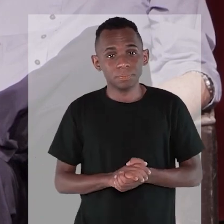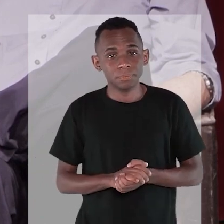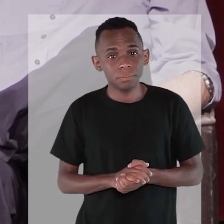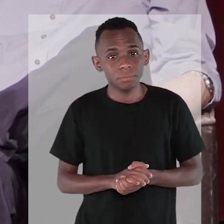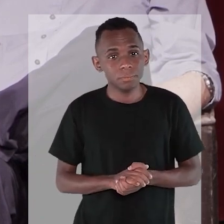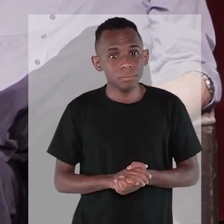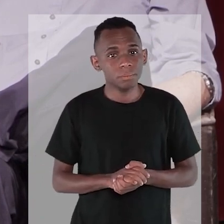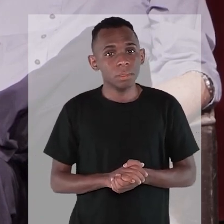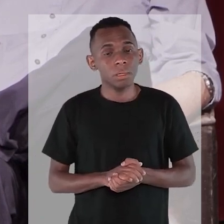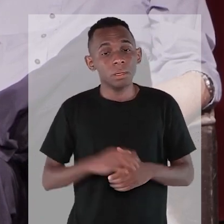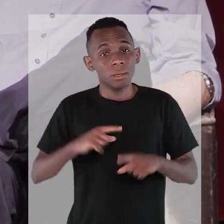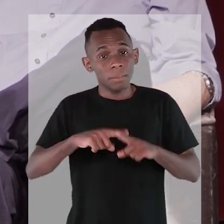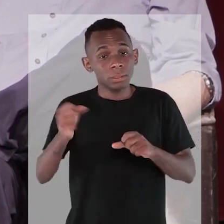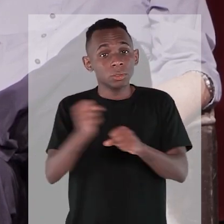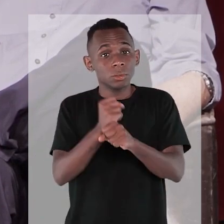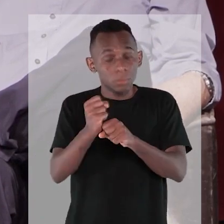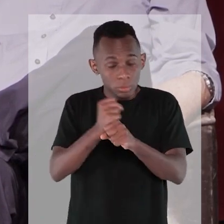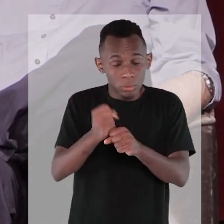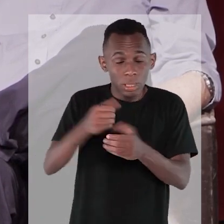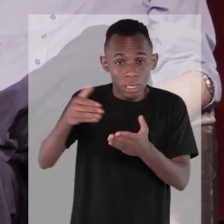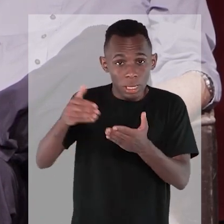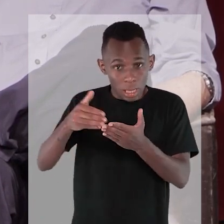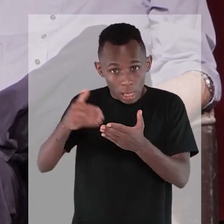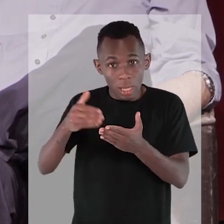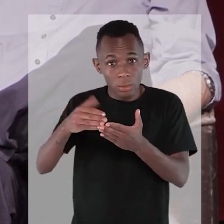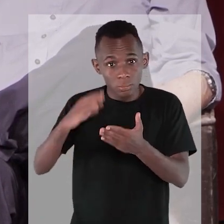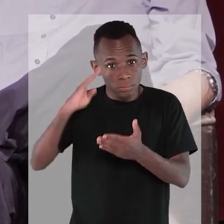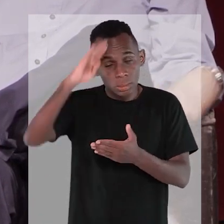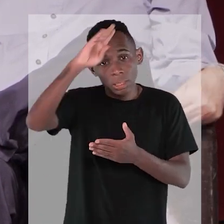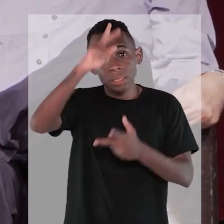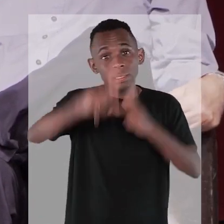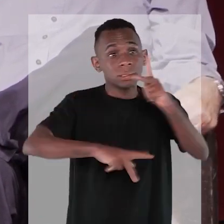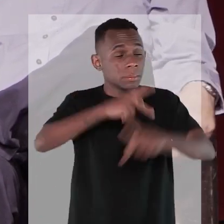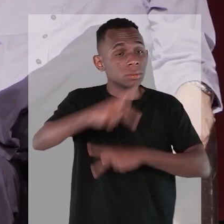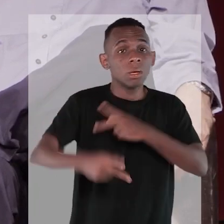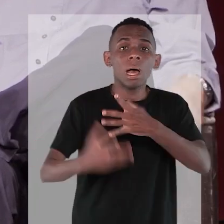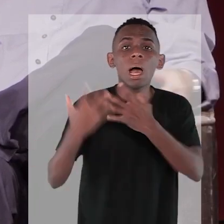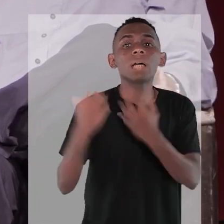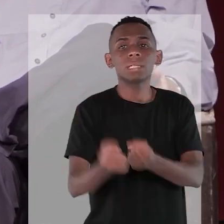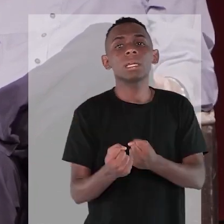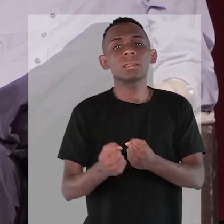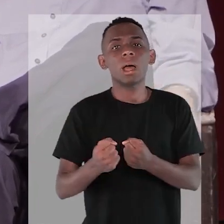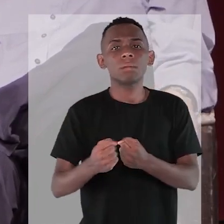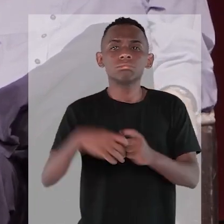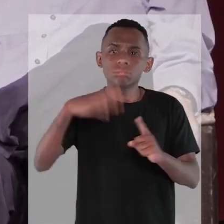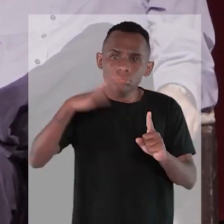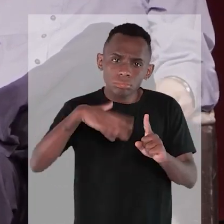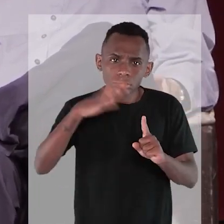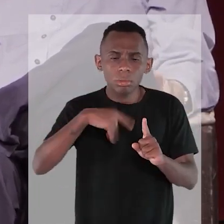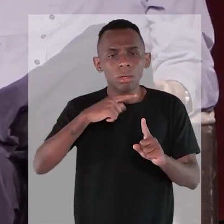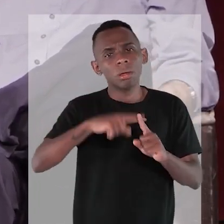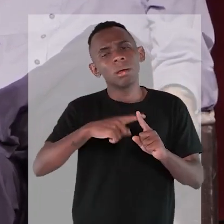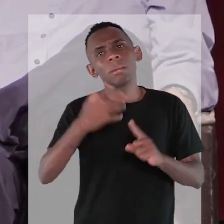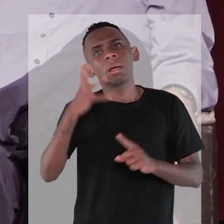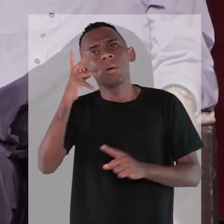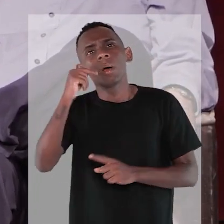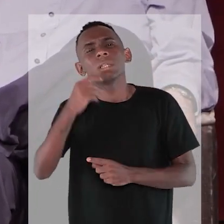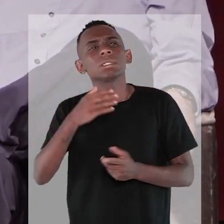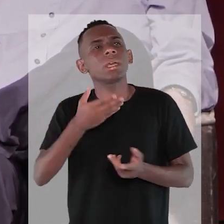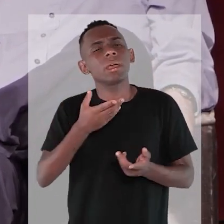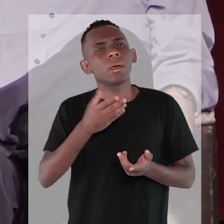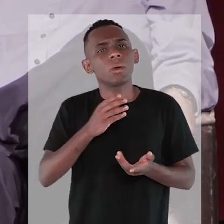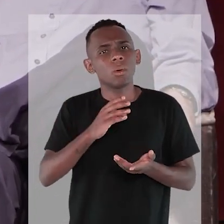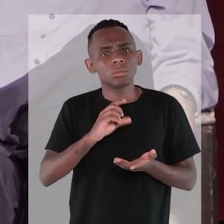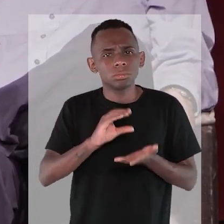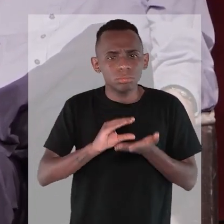mas o Bolsonaro terminou aquele ano com uma popularidade recorde. Aí você vai dizer, não, mas aí é o auxílio